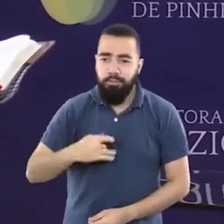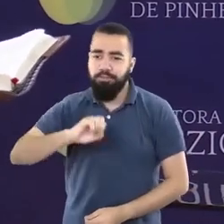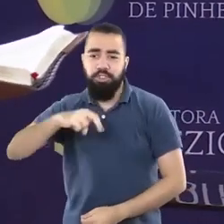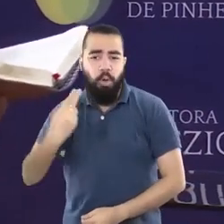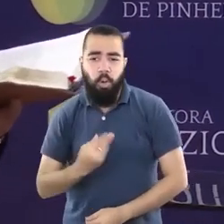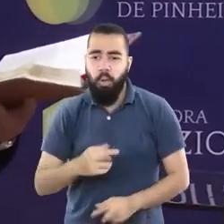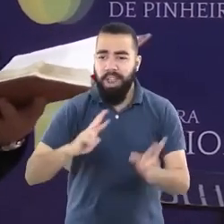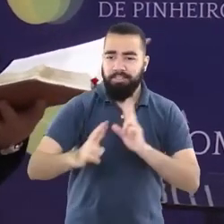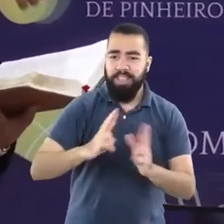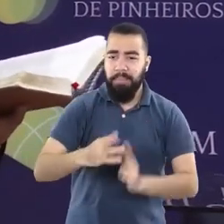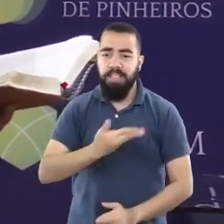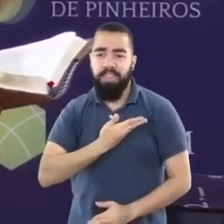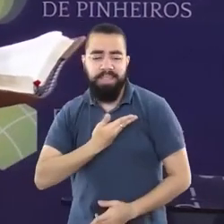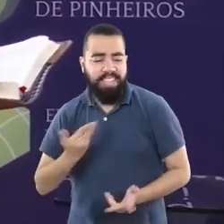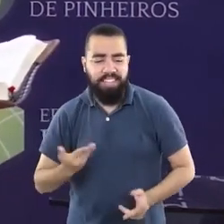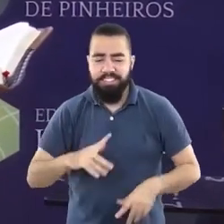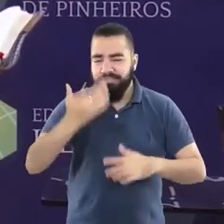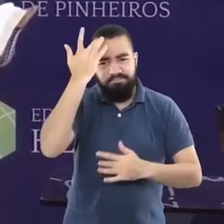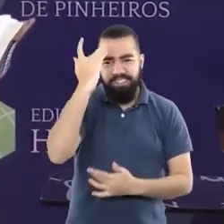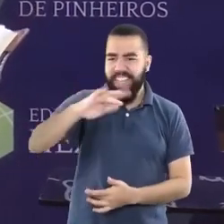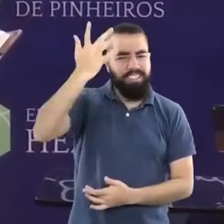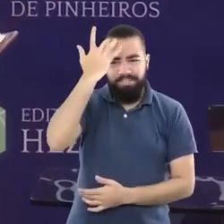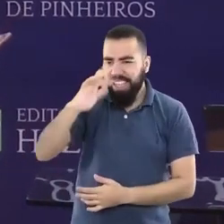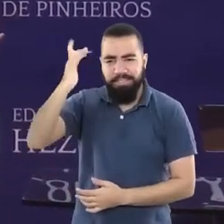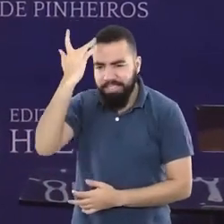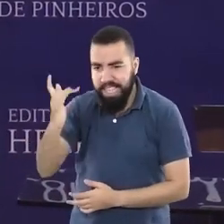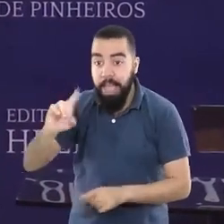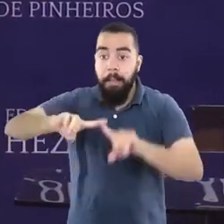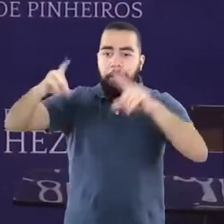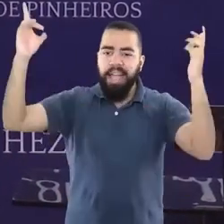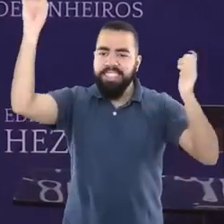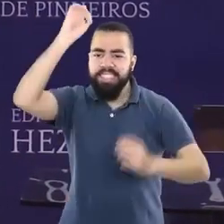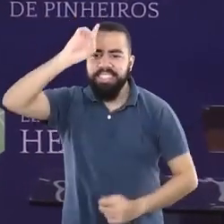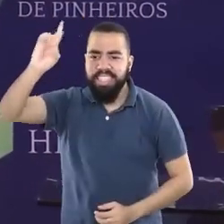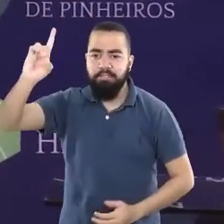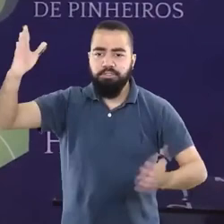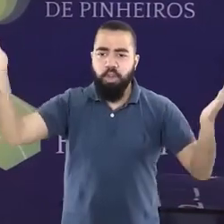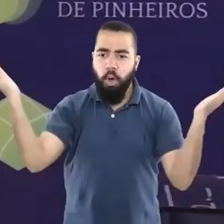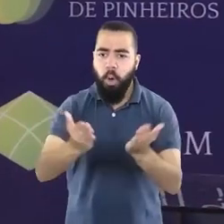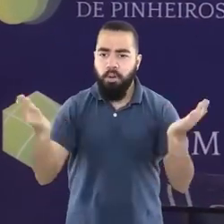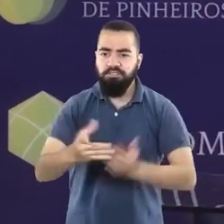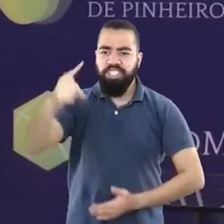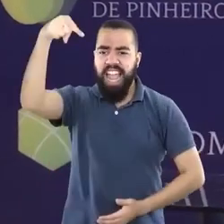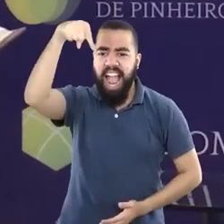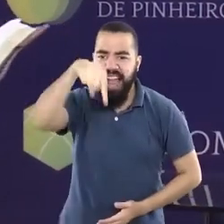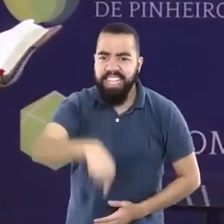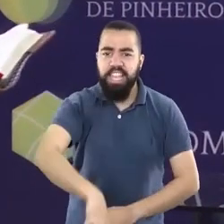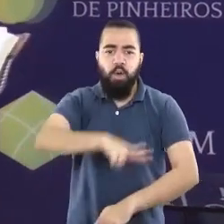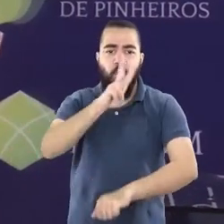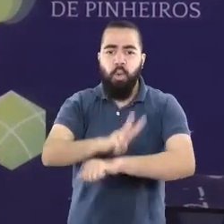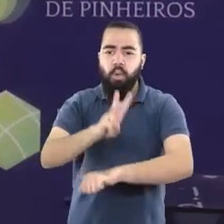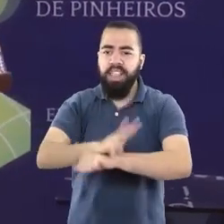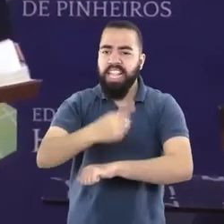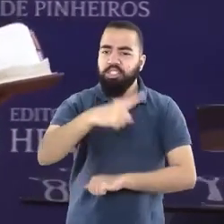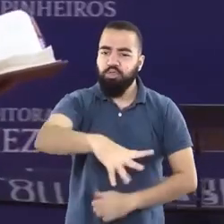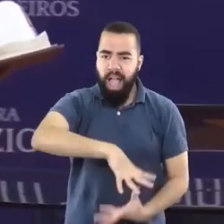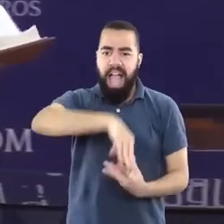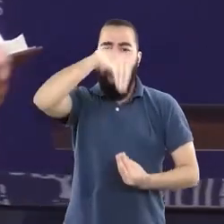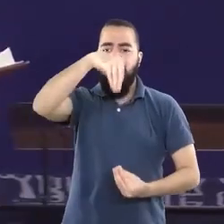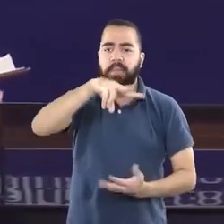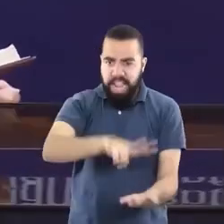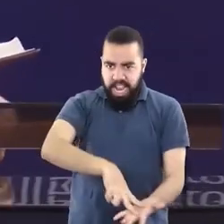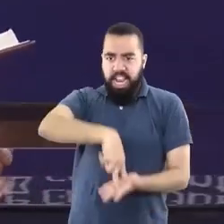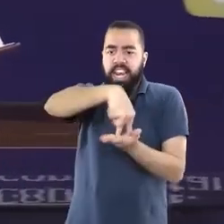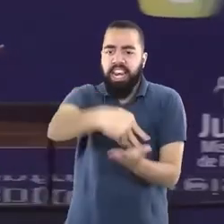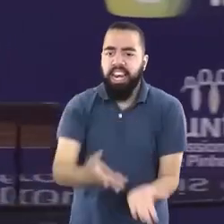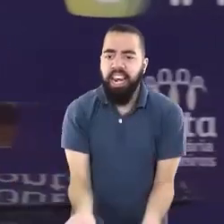mas eu creio de todo o meu coração que Deus está aqui nesta noite para restaurar a sua alma, para trazer consolo à sua vida e para colocar você de